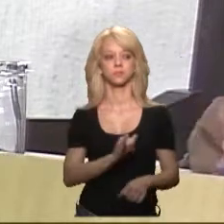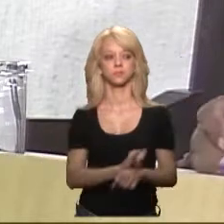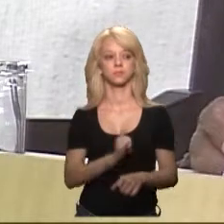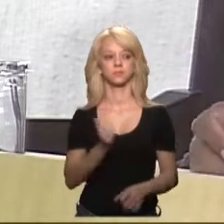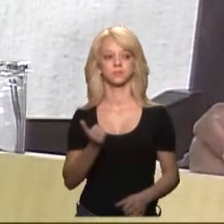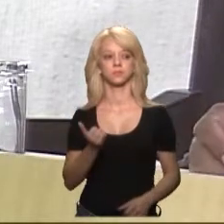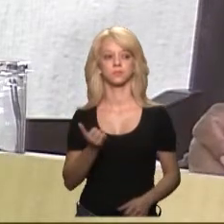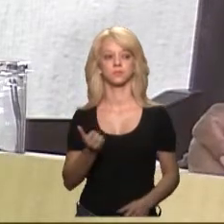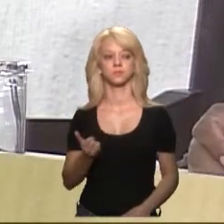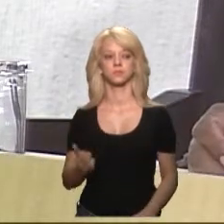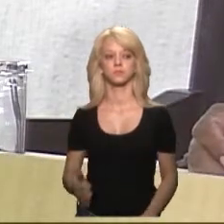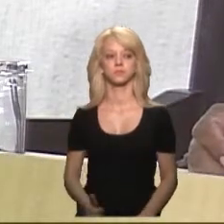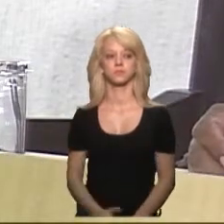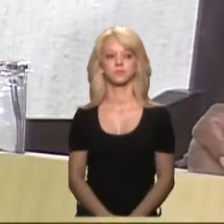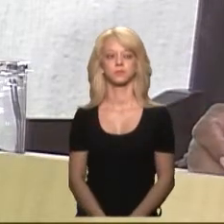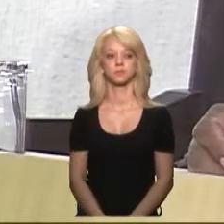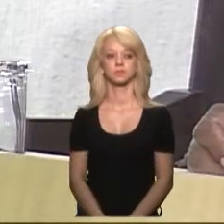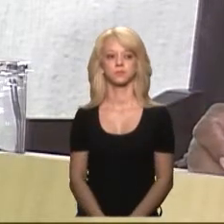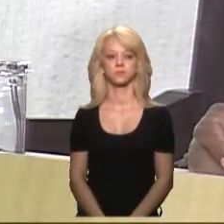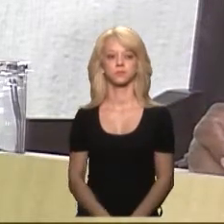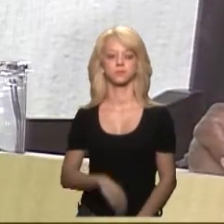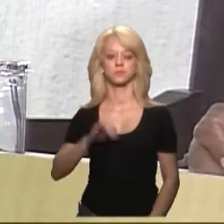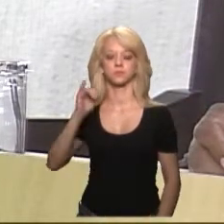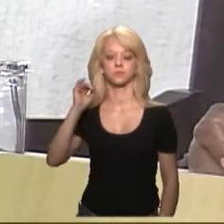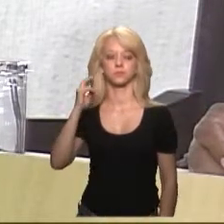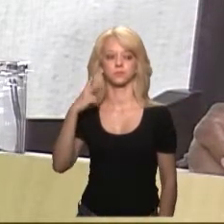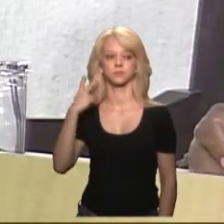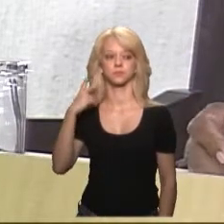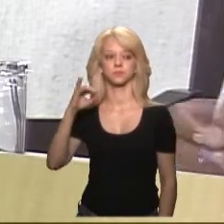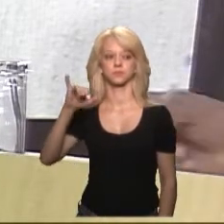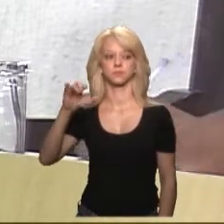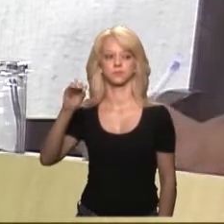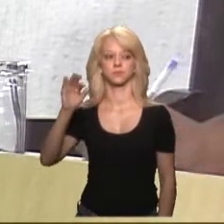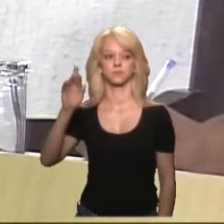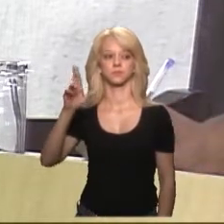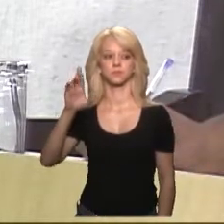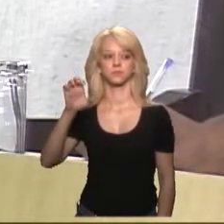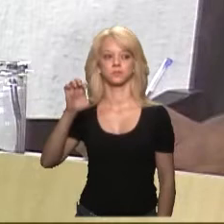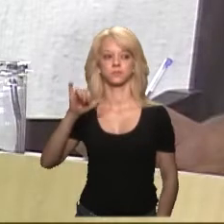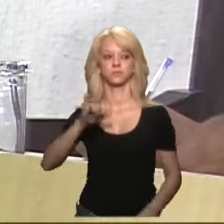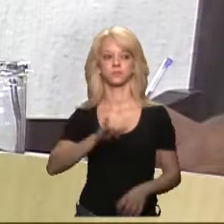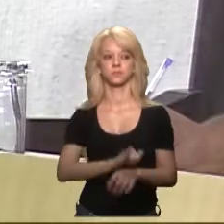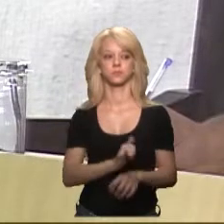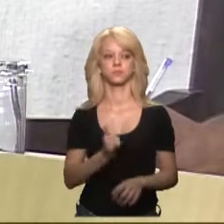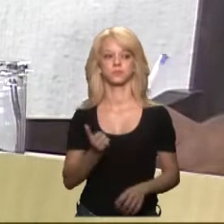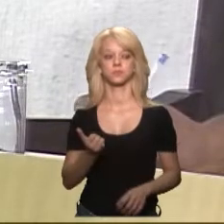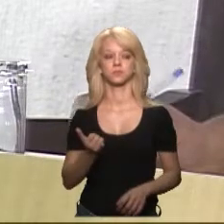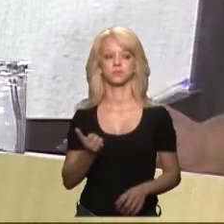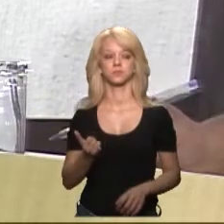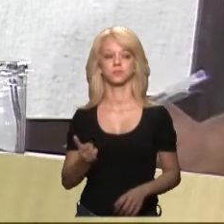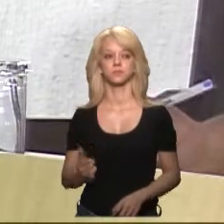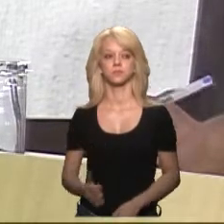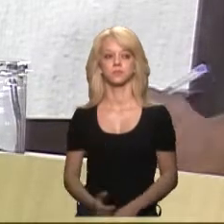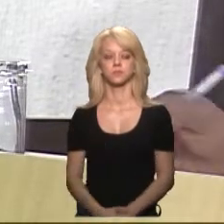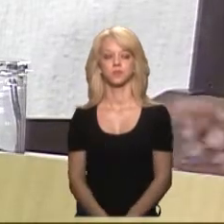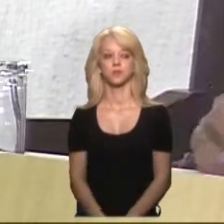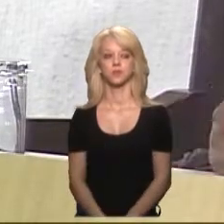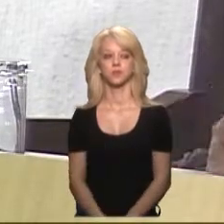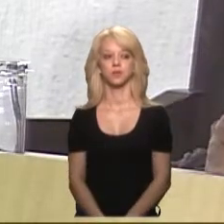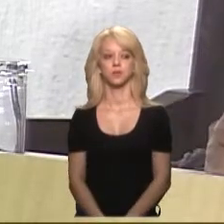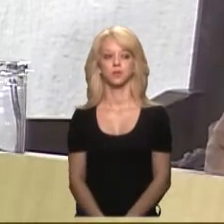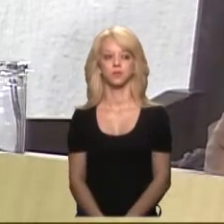Vereador Geoffrey Neto. Por enquanto, ausente. Estão na casa, mas peço para que venham ao plenário, por favor. Vereador Nunes